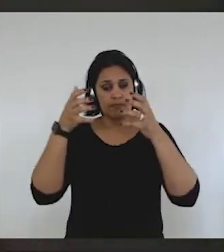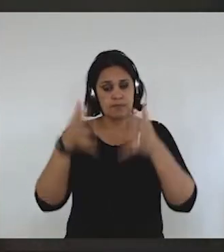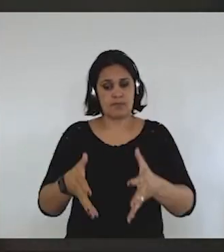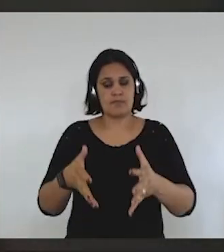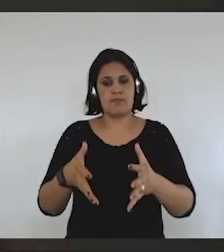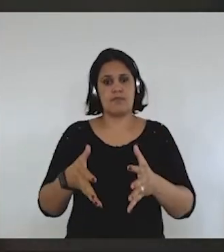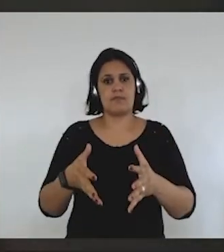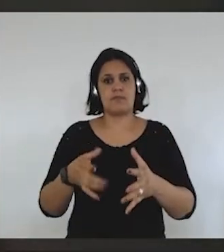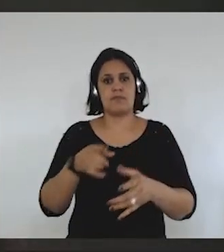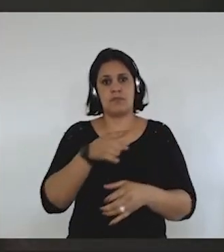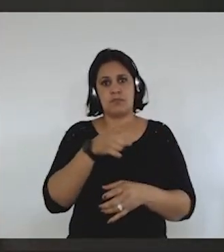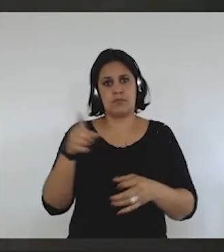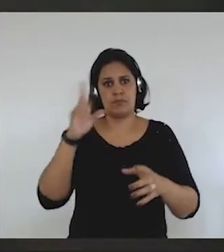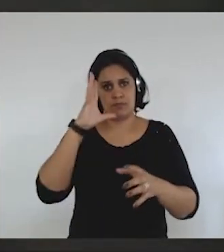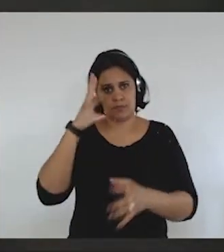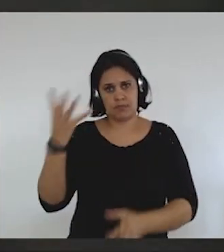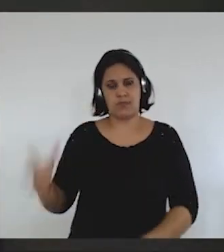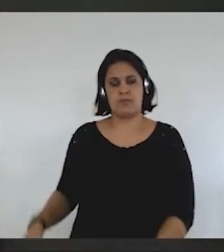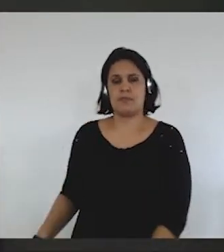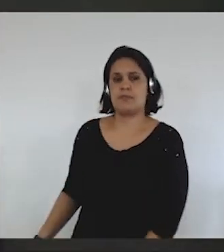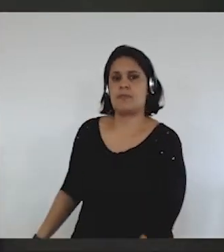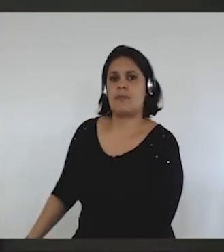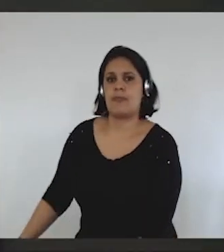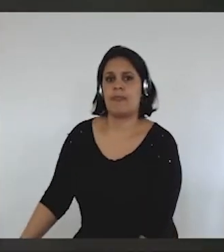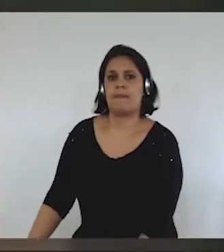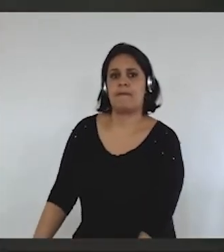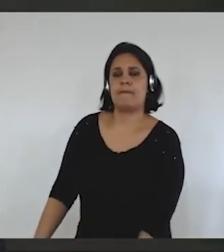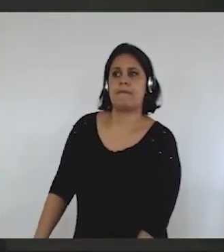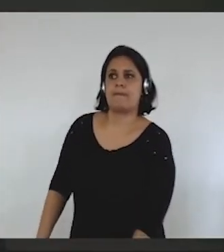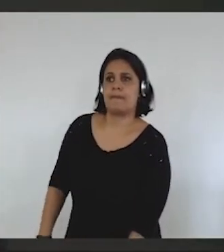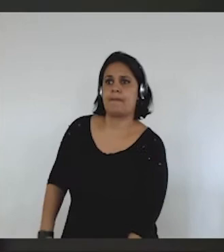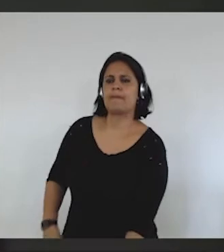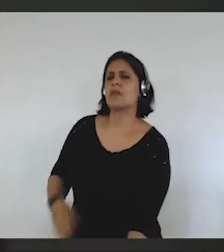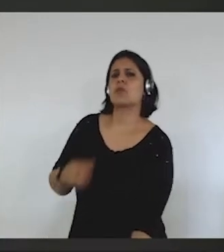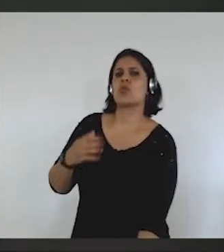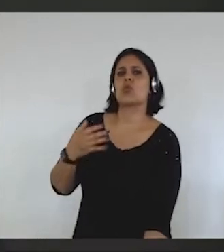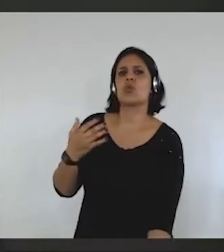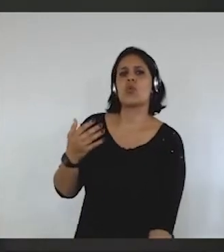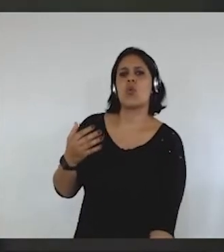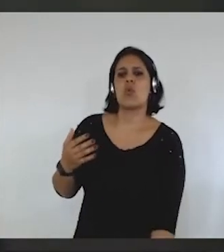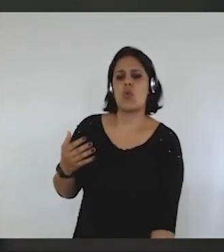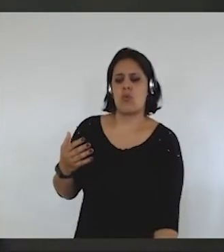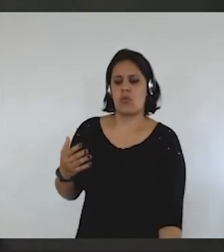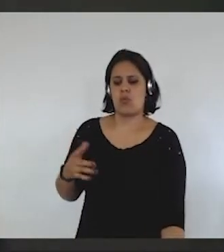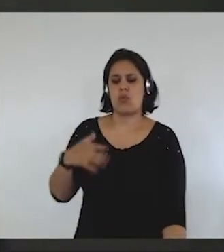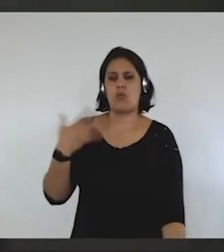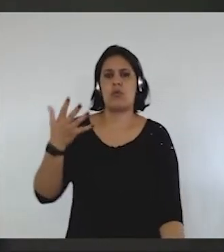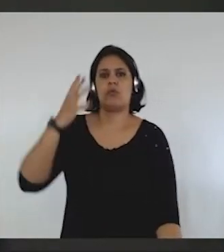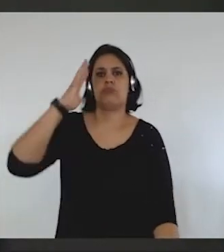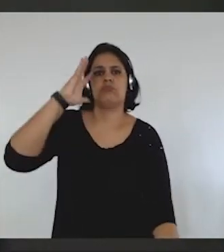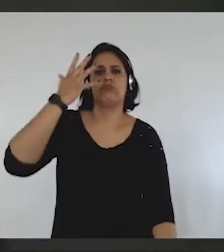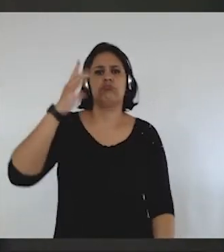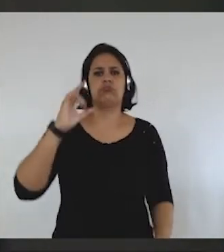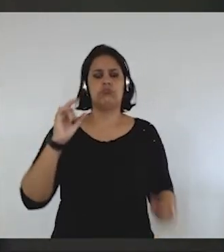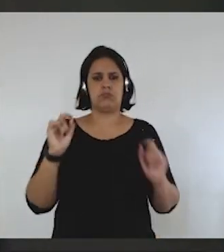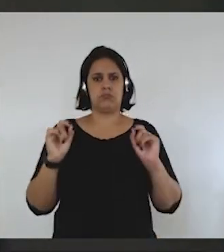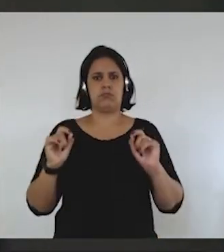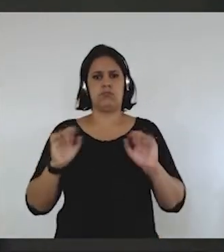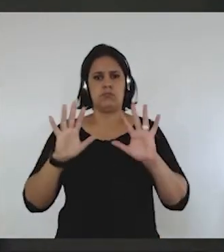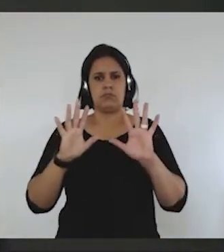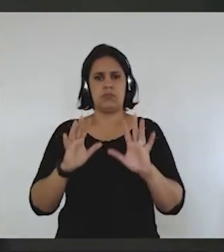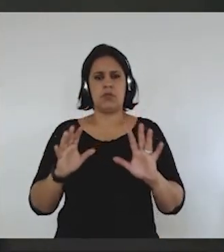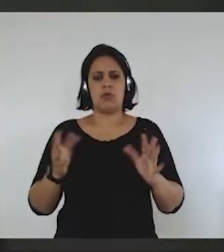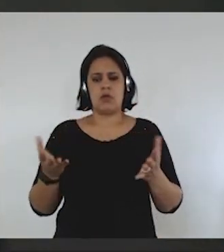da adoção das decisões. Qual o desafio? O desafio hoje é como é que o